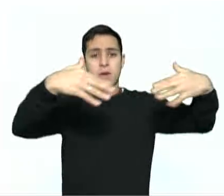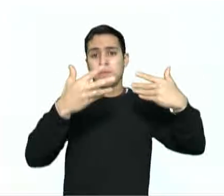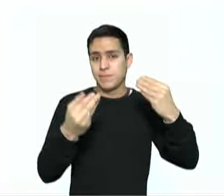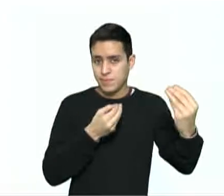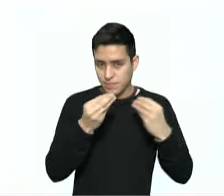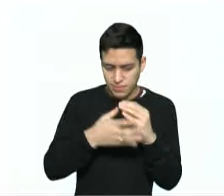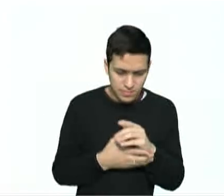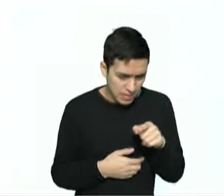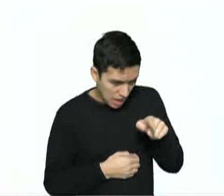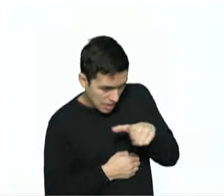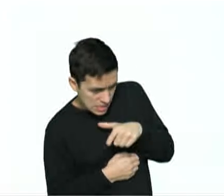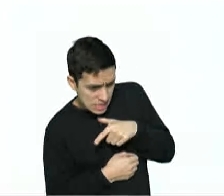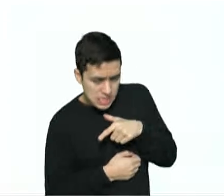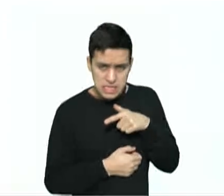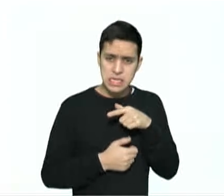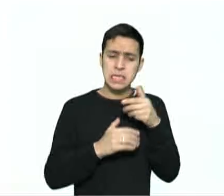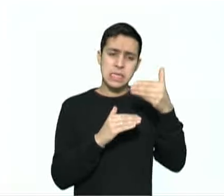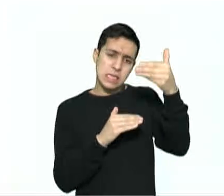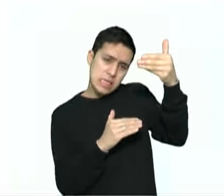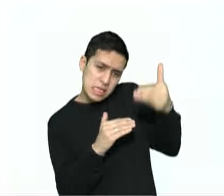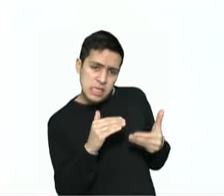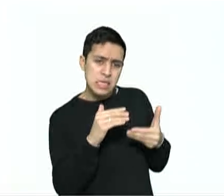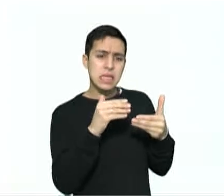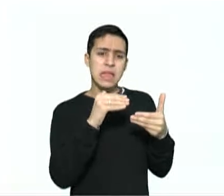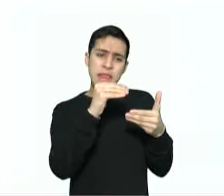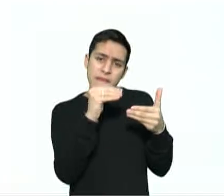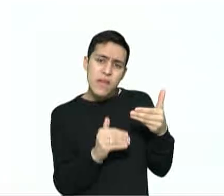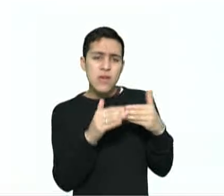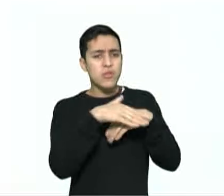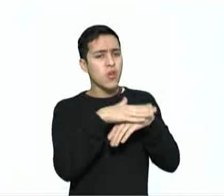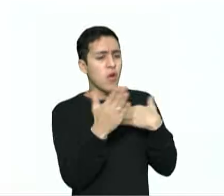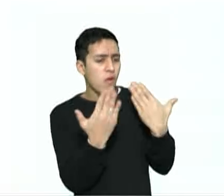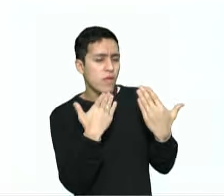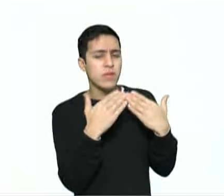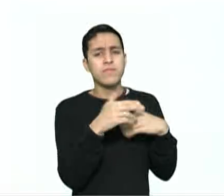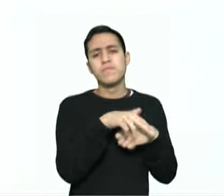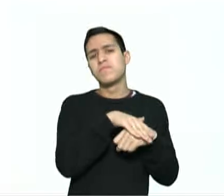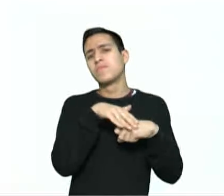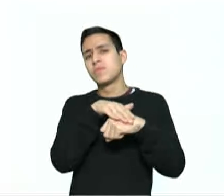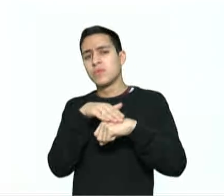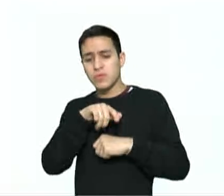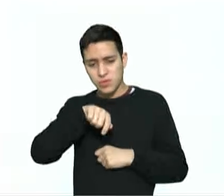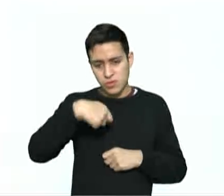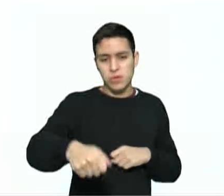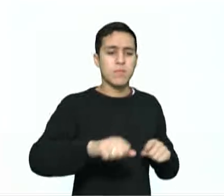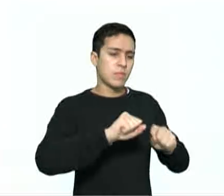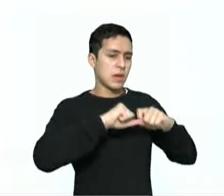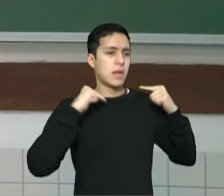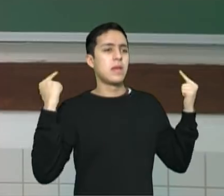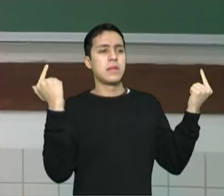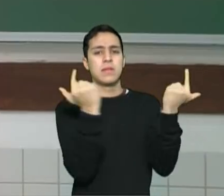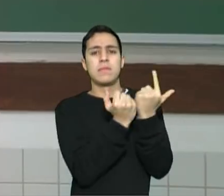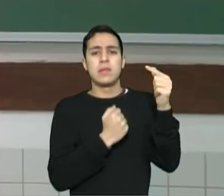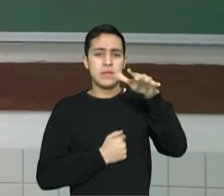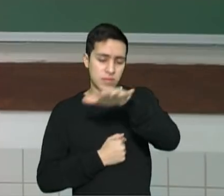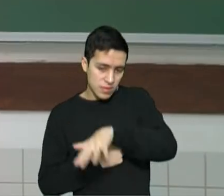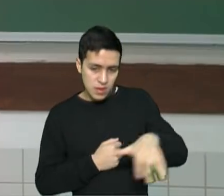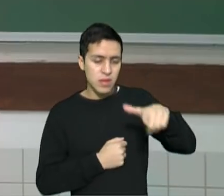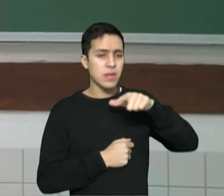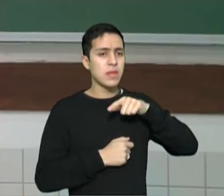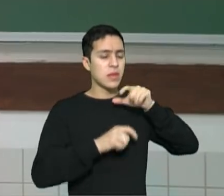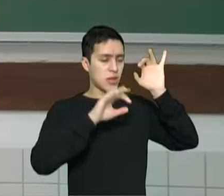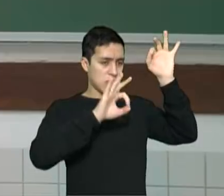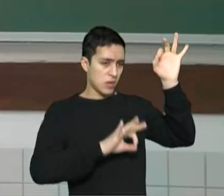eles vão estabelecer diferentes níveis de conversa entre eles, entre a assembleia toda. Eles fazem uma